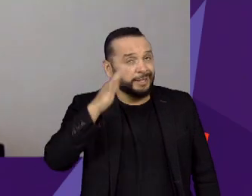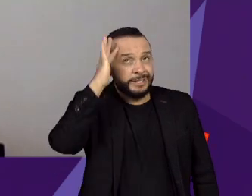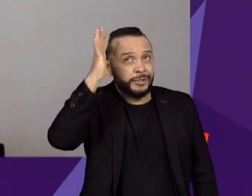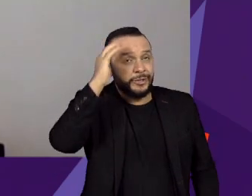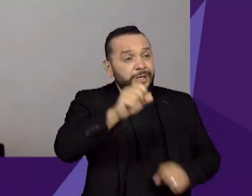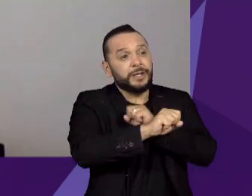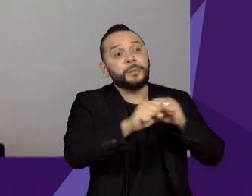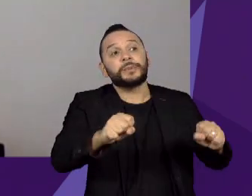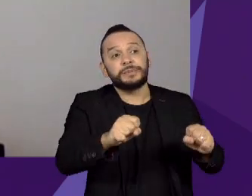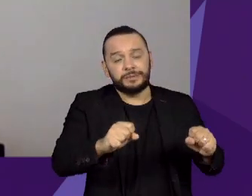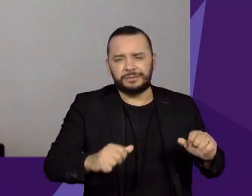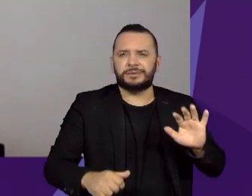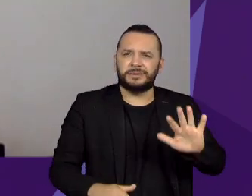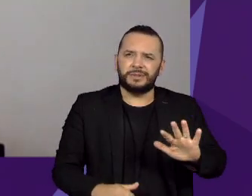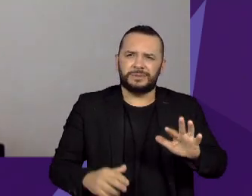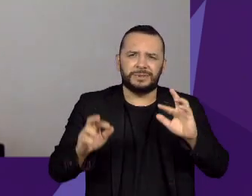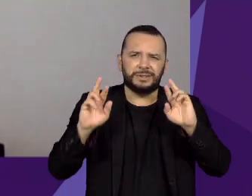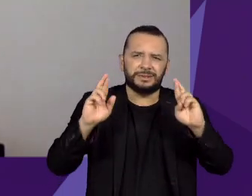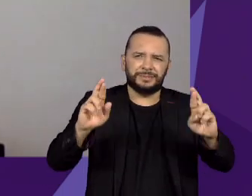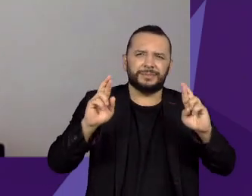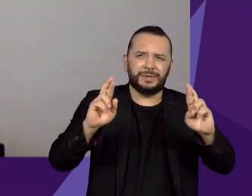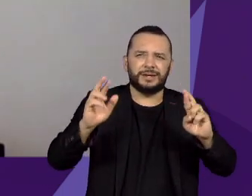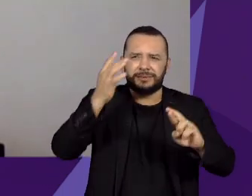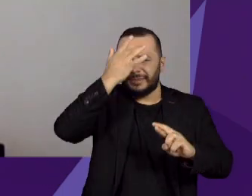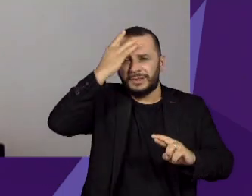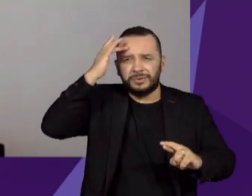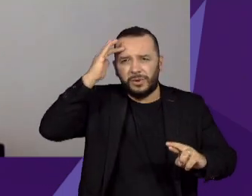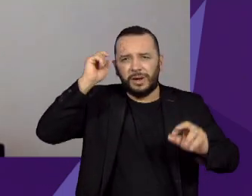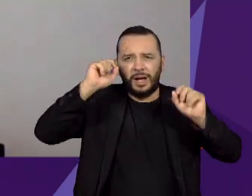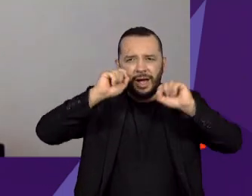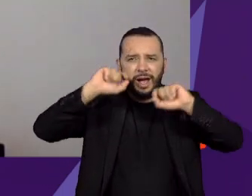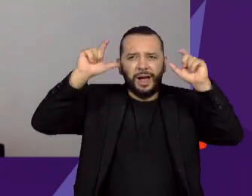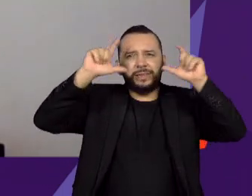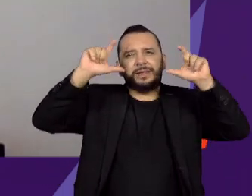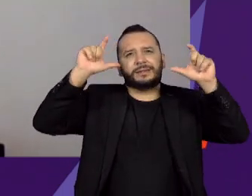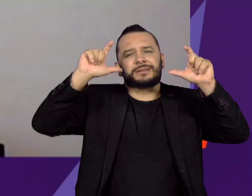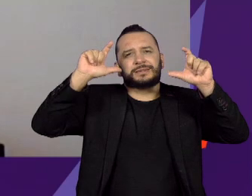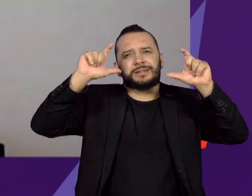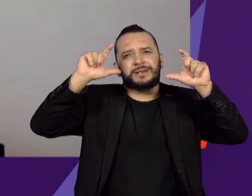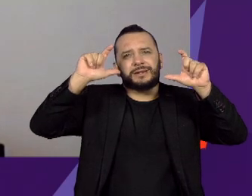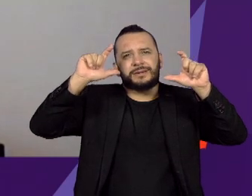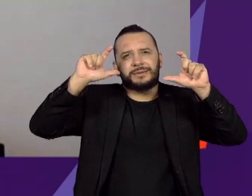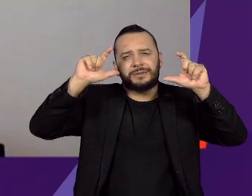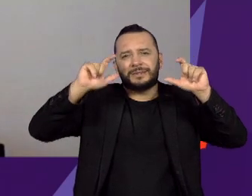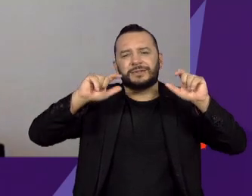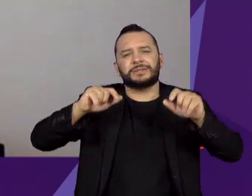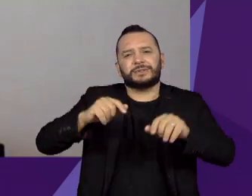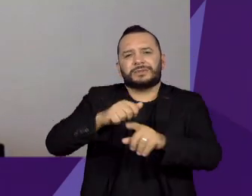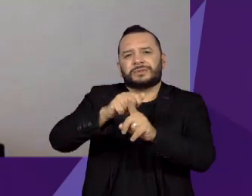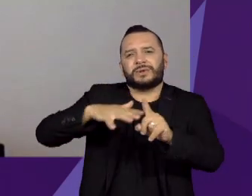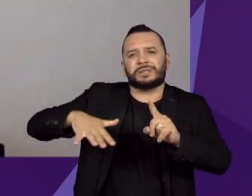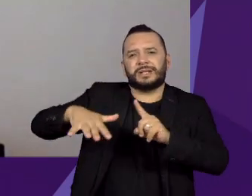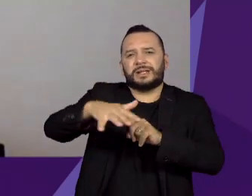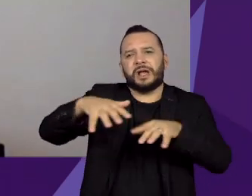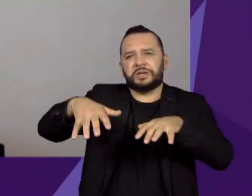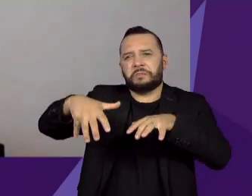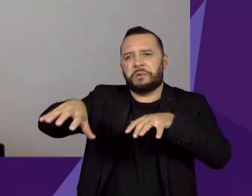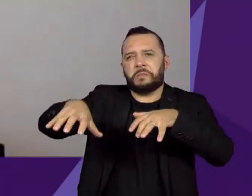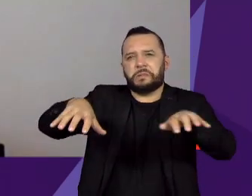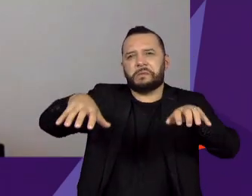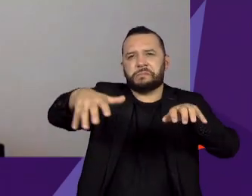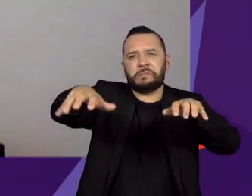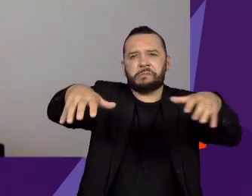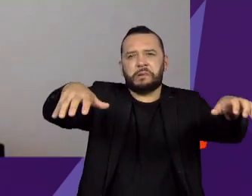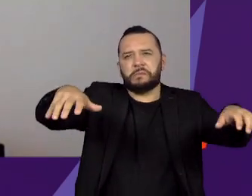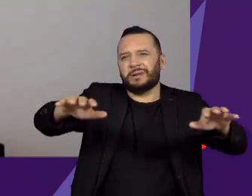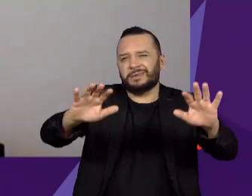que as pessoas acordem desse transe de fatiamento da sociedade, se dispam. Você